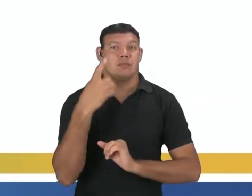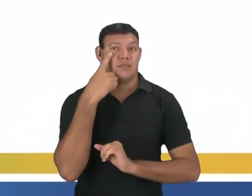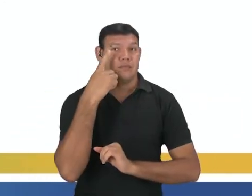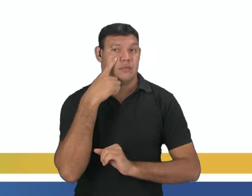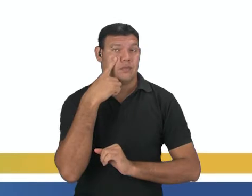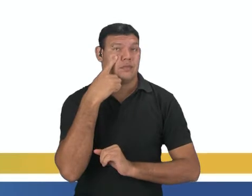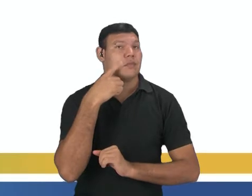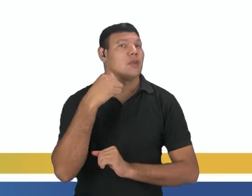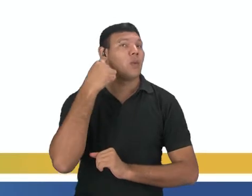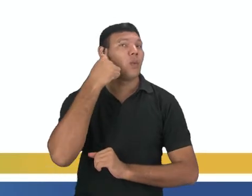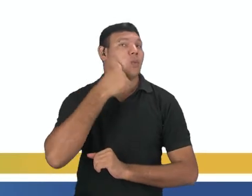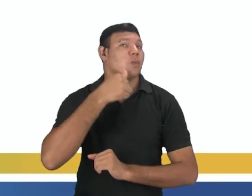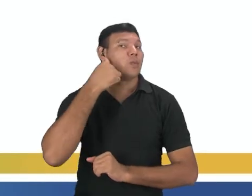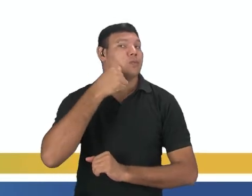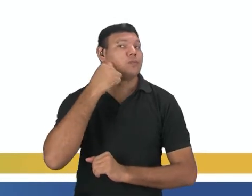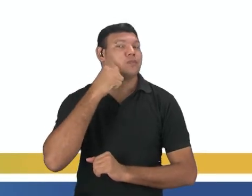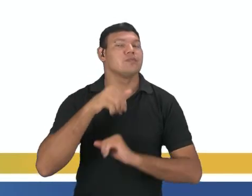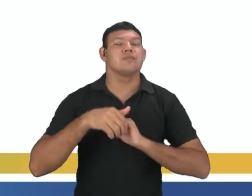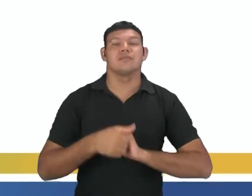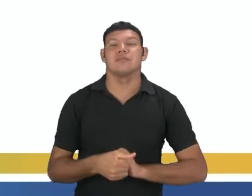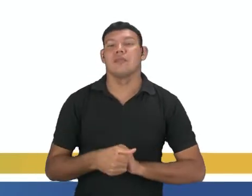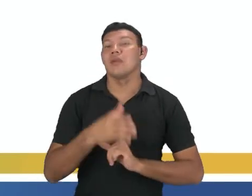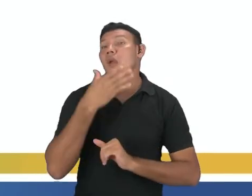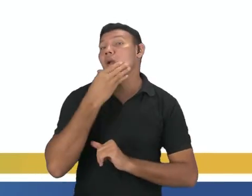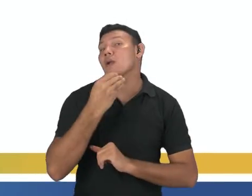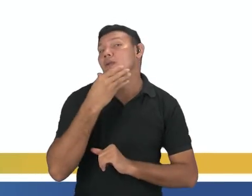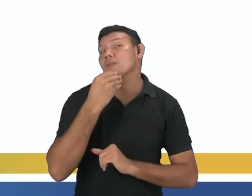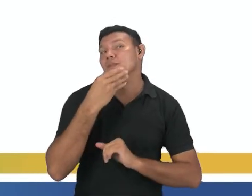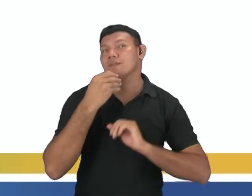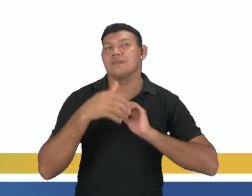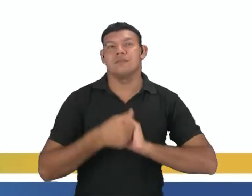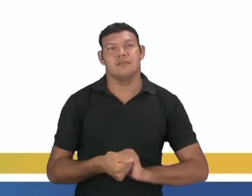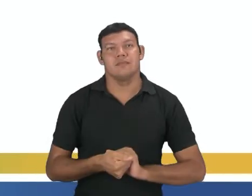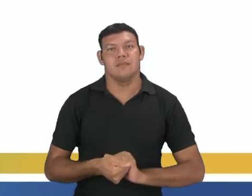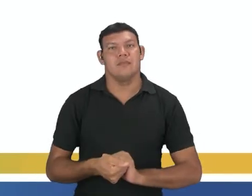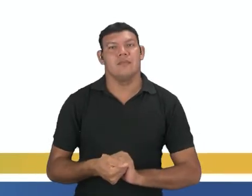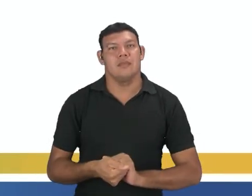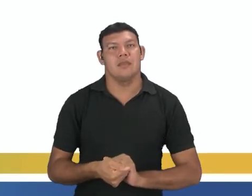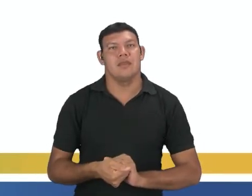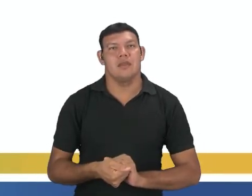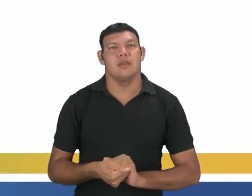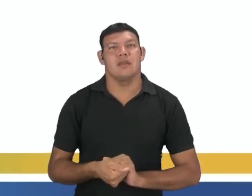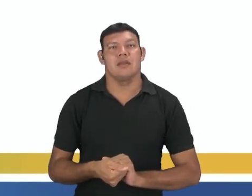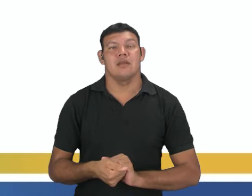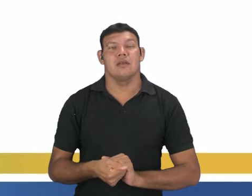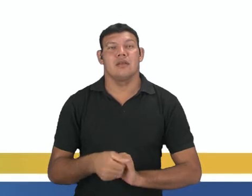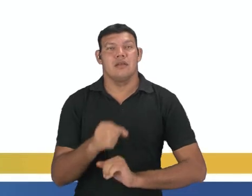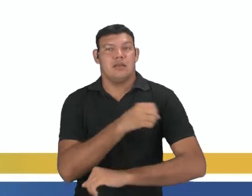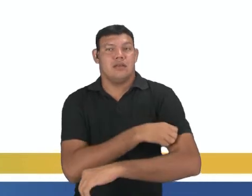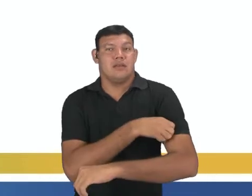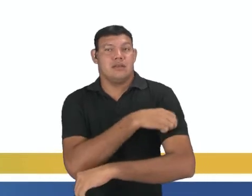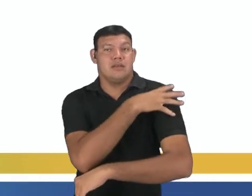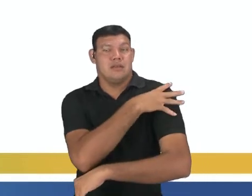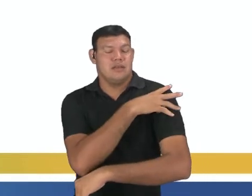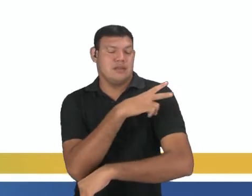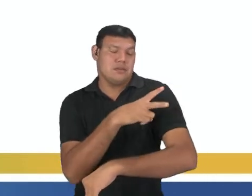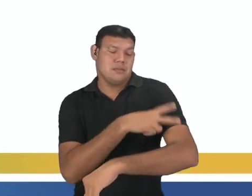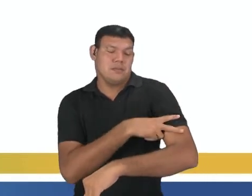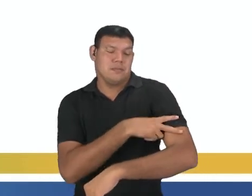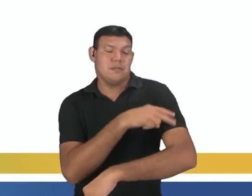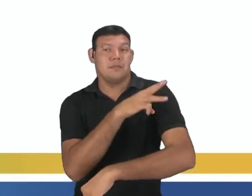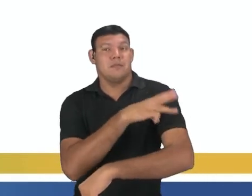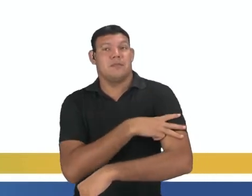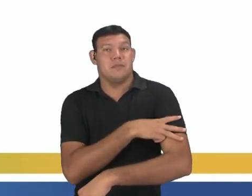Nós temos aqui meninas e meninos. E aqui a quantidade dos anos, ó, segundo